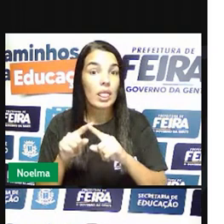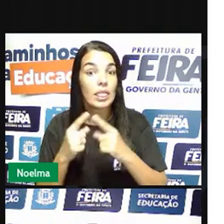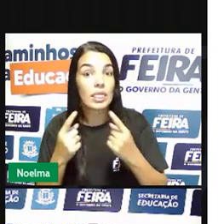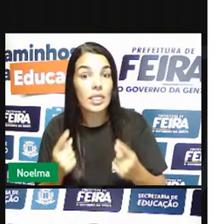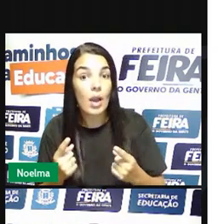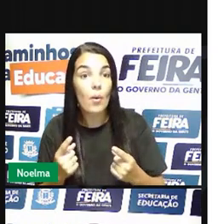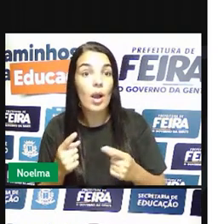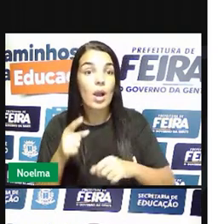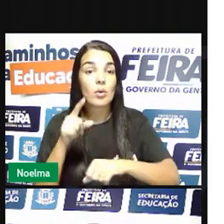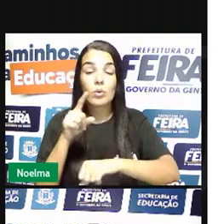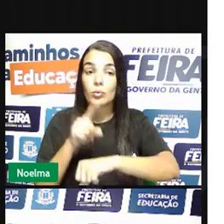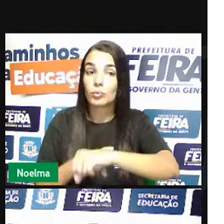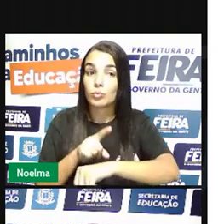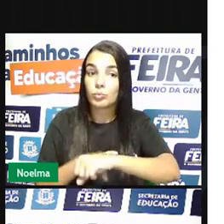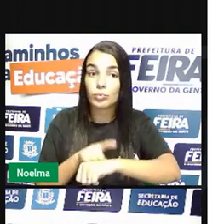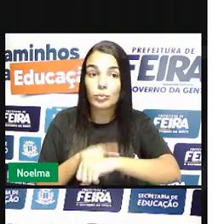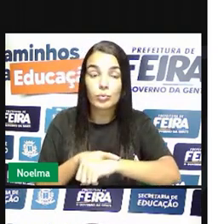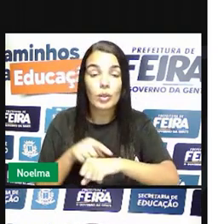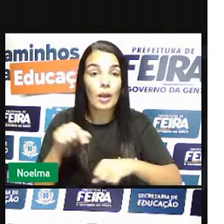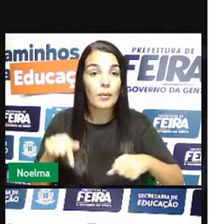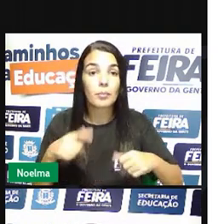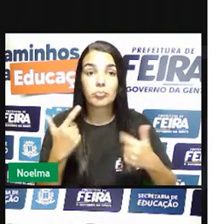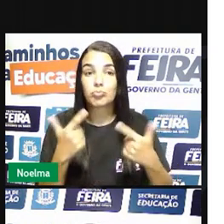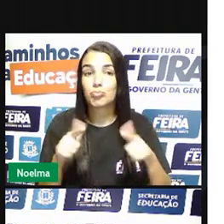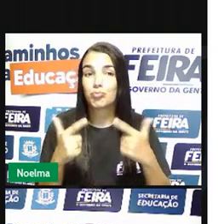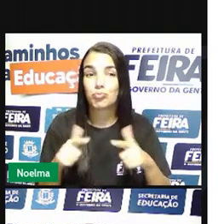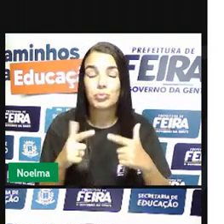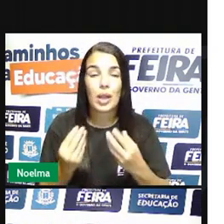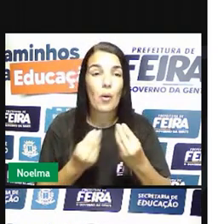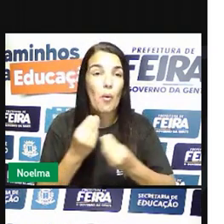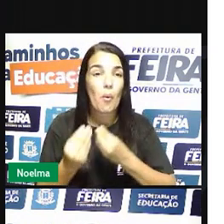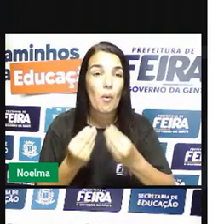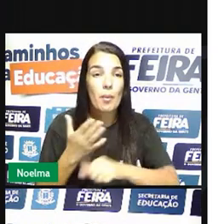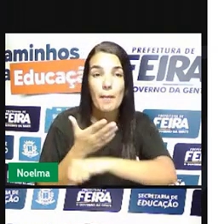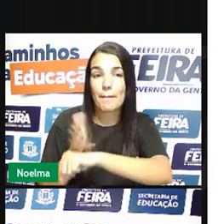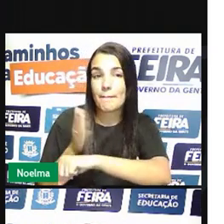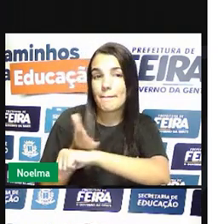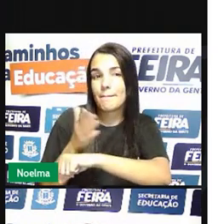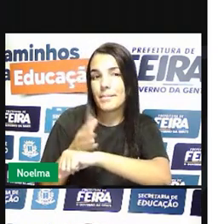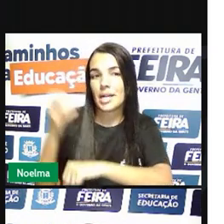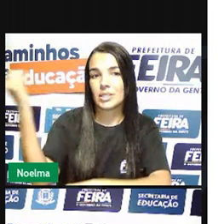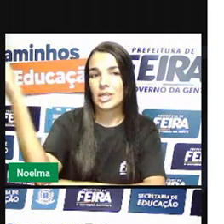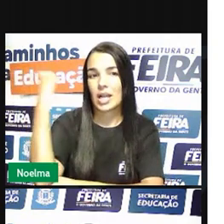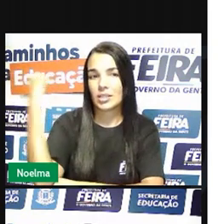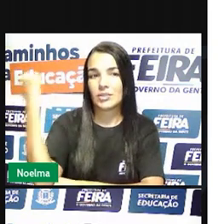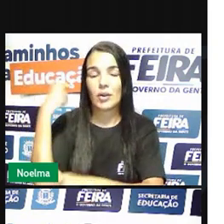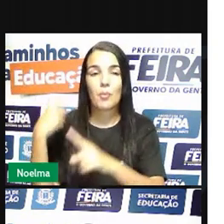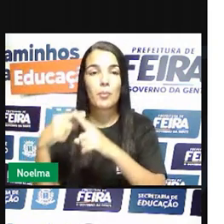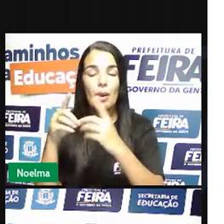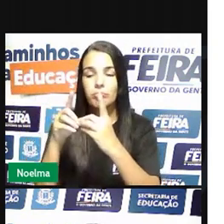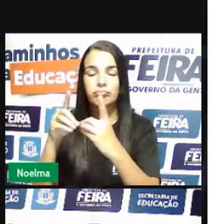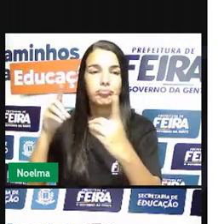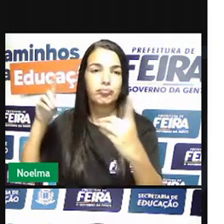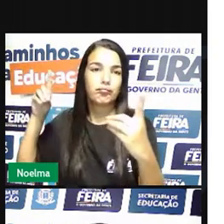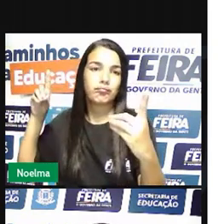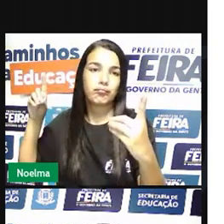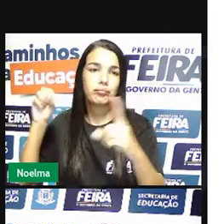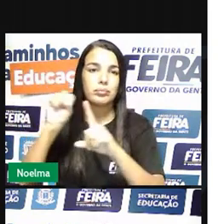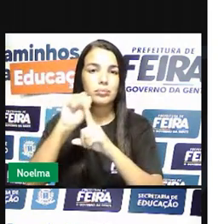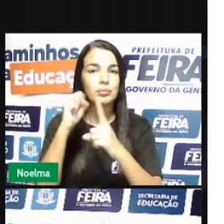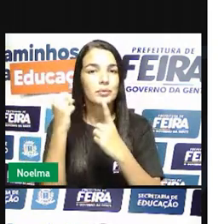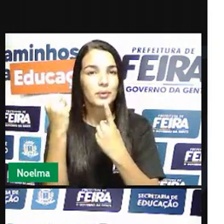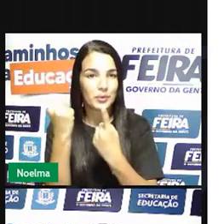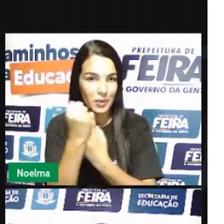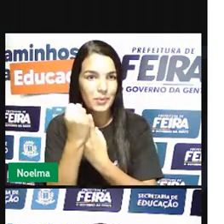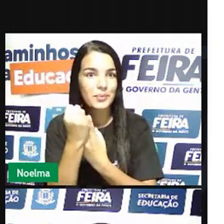a situação atual impossibilitou essa prática devido ao distanciamento social. E assim a